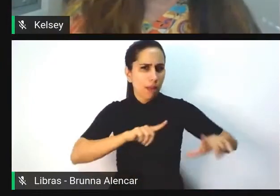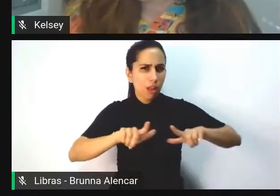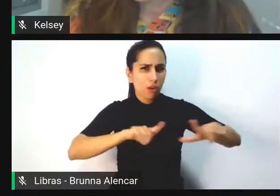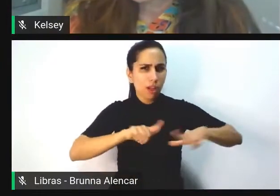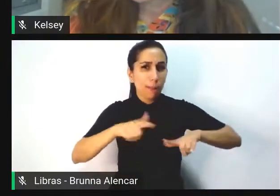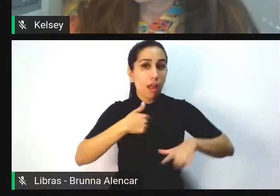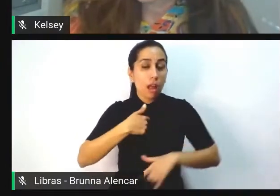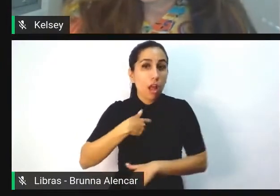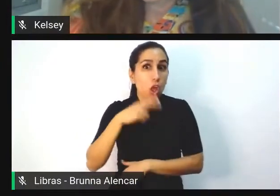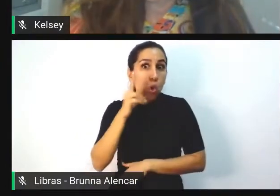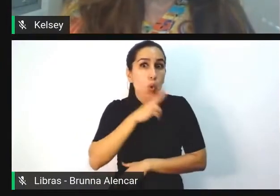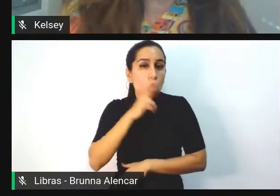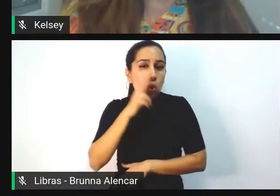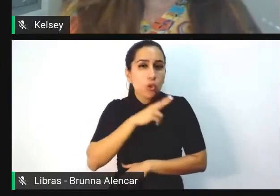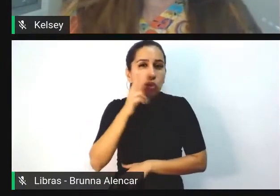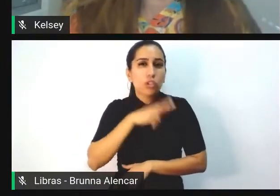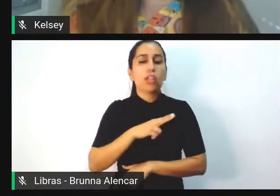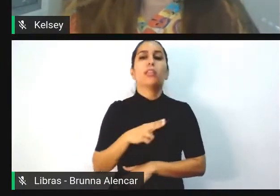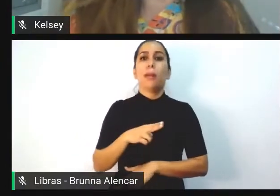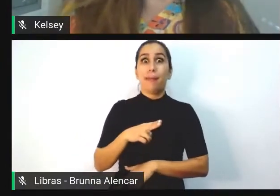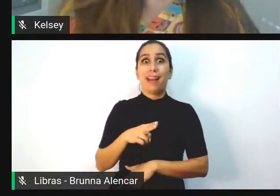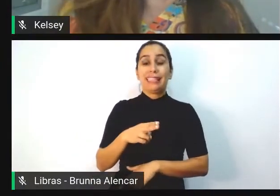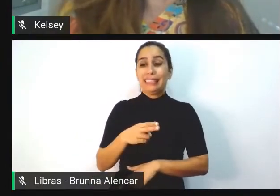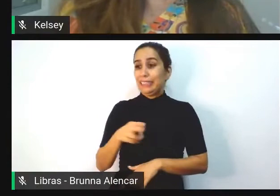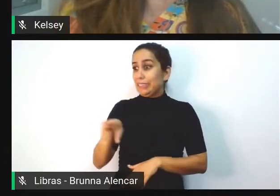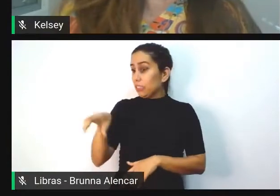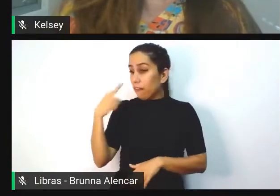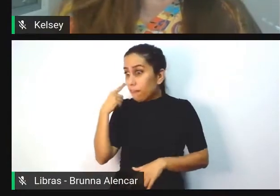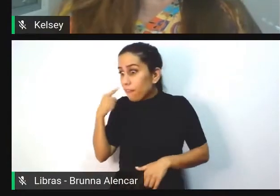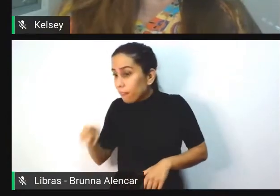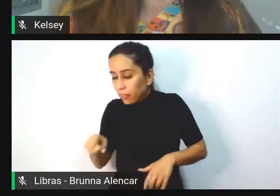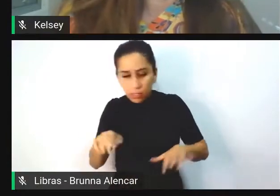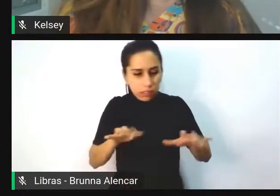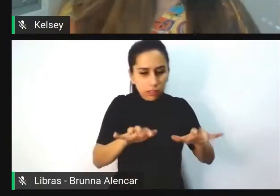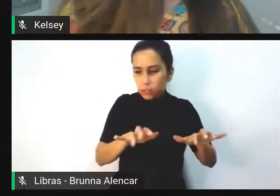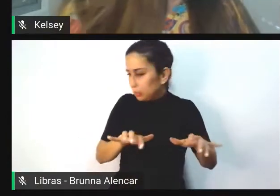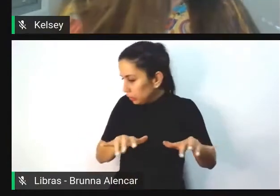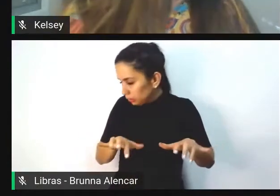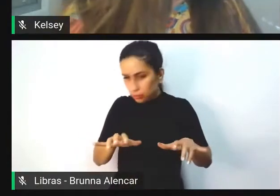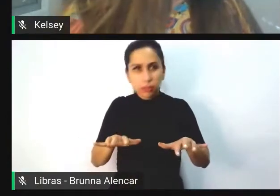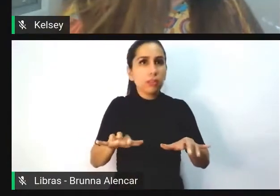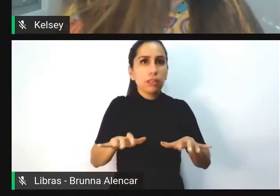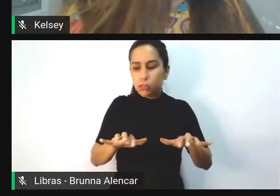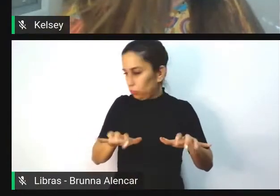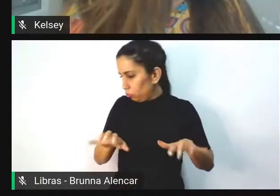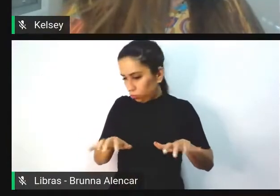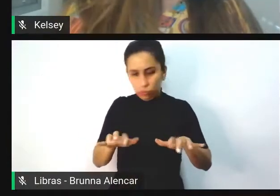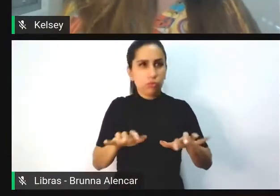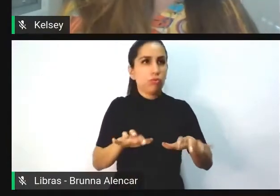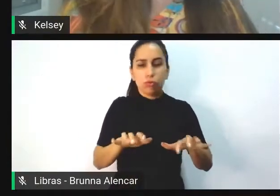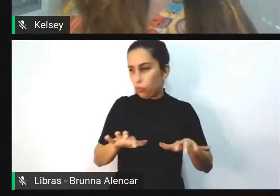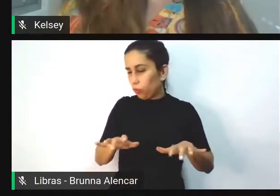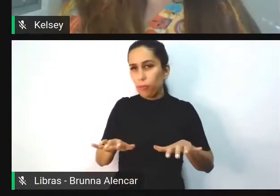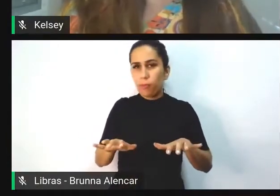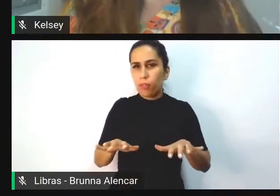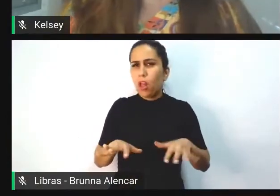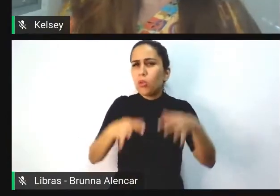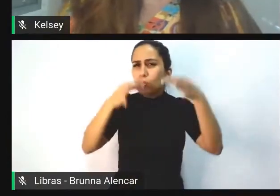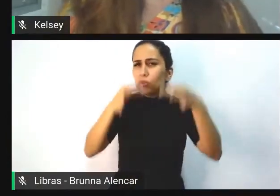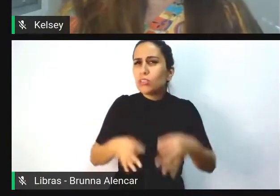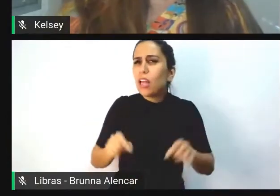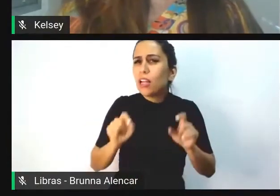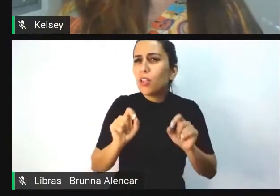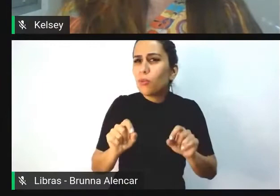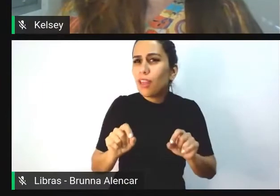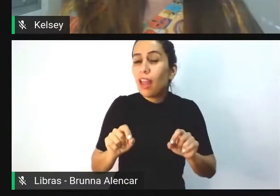fonte, né, para olhar e colocar dados, a forma ideal é eu conseguir esse apoio aqui